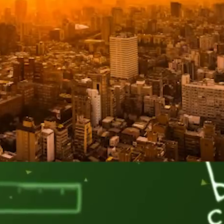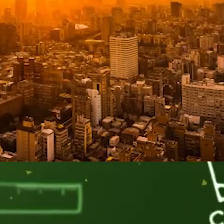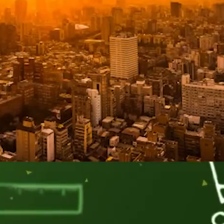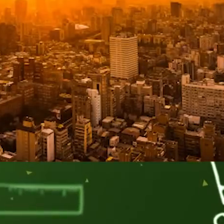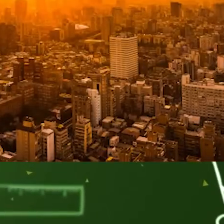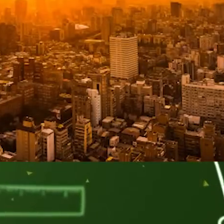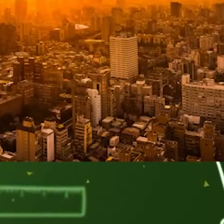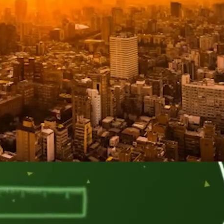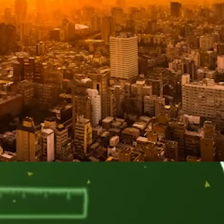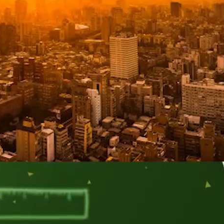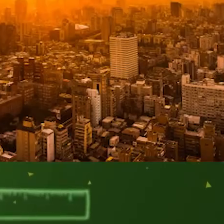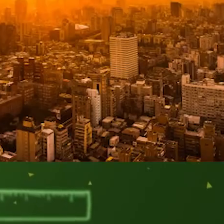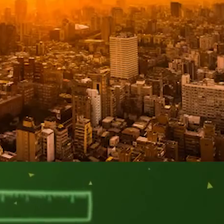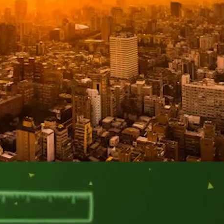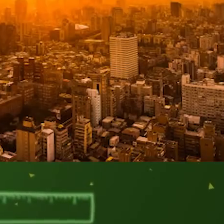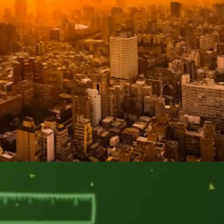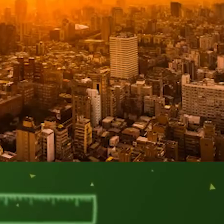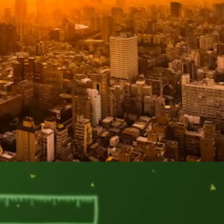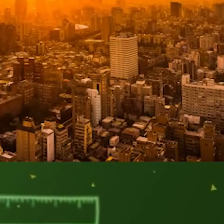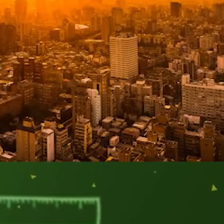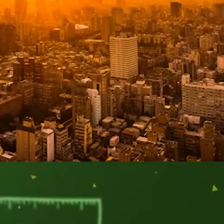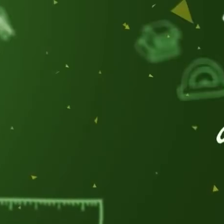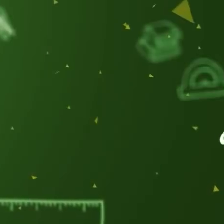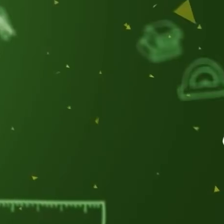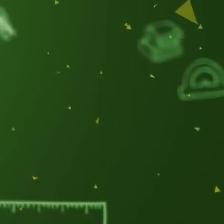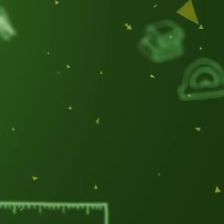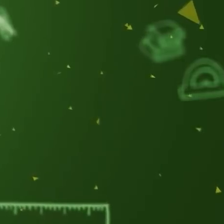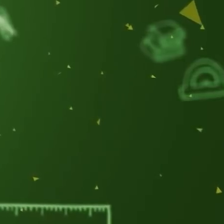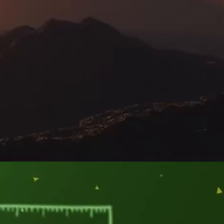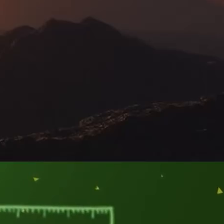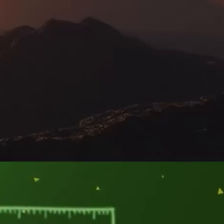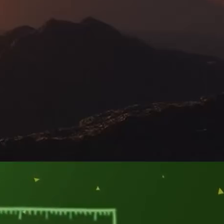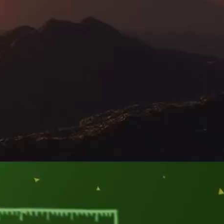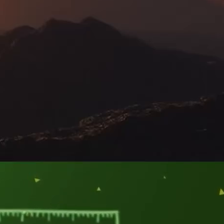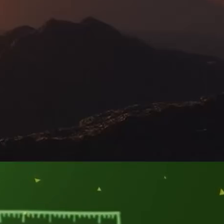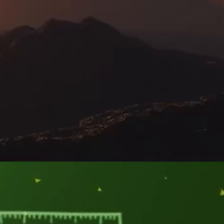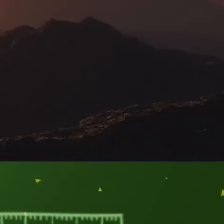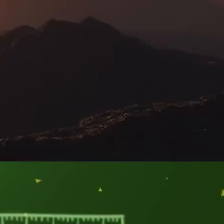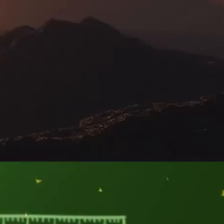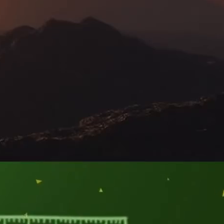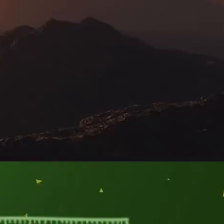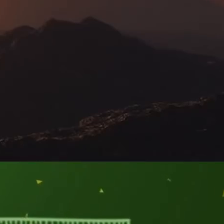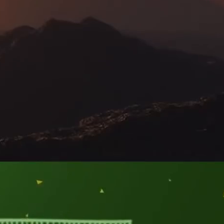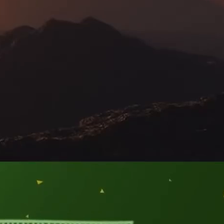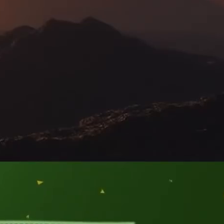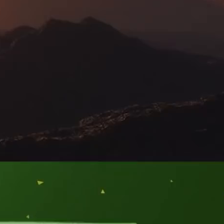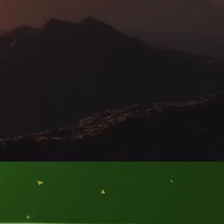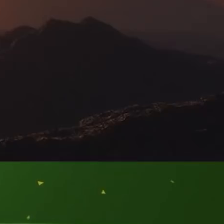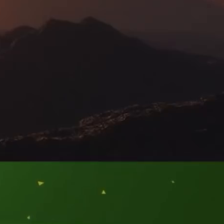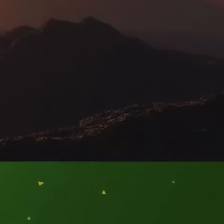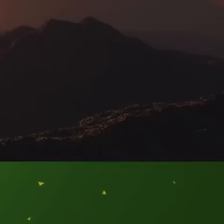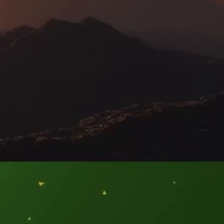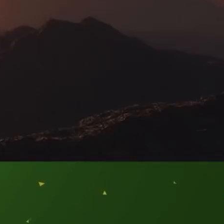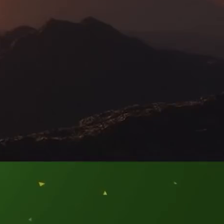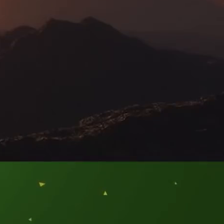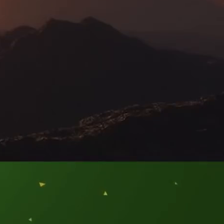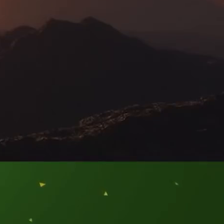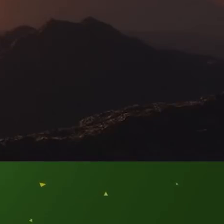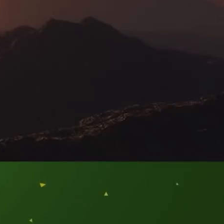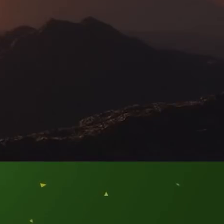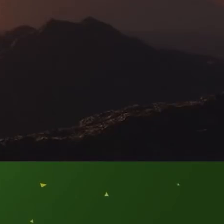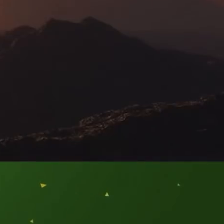Bom dia. Bom dia. Ou boa tarde.